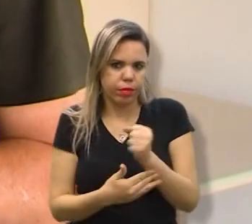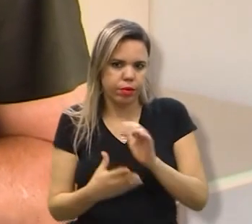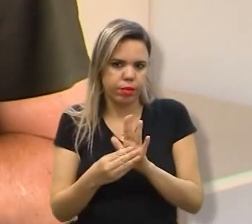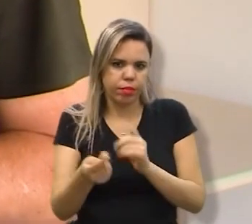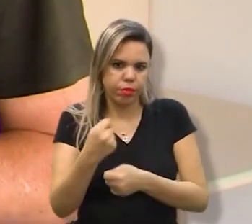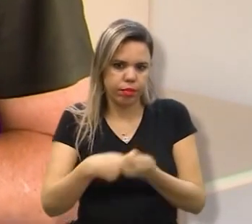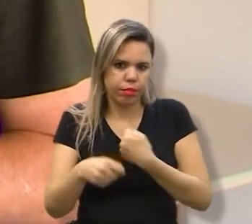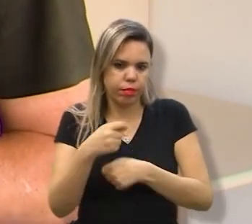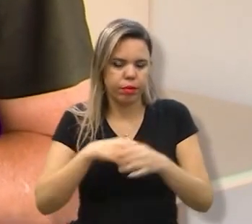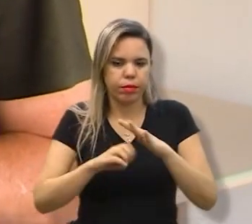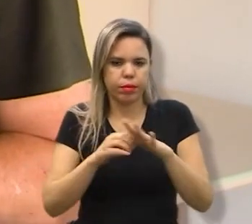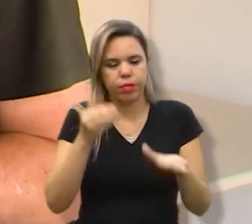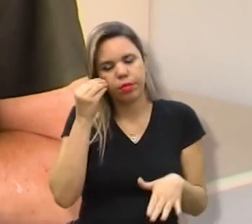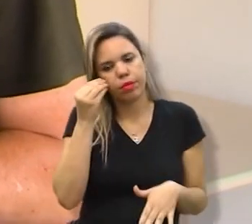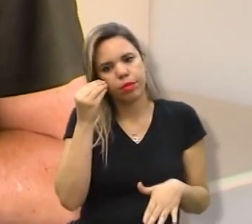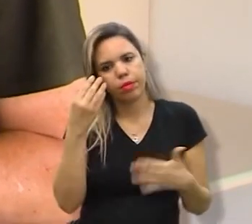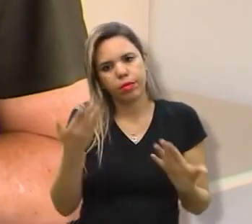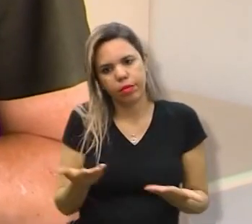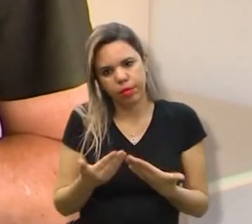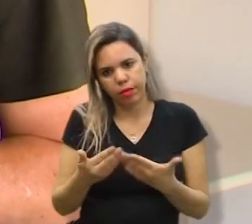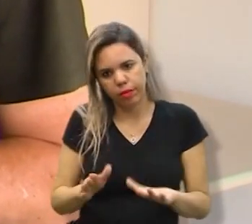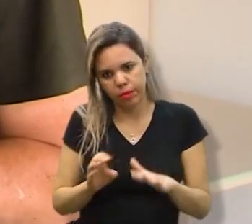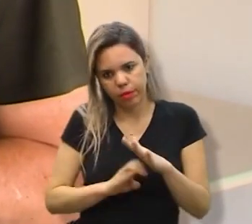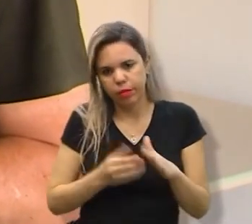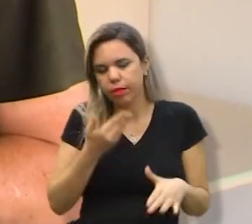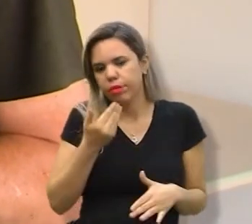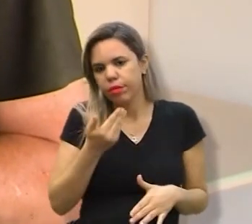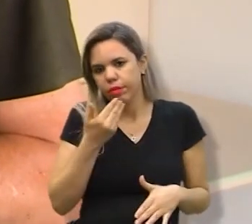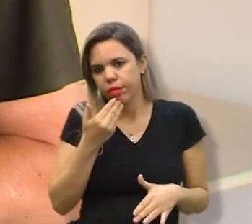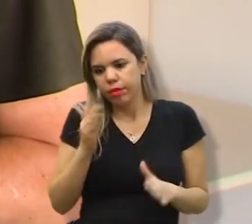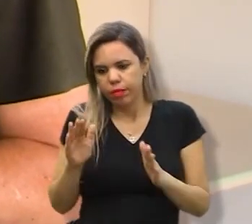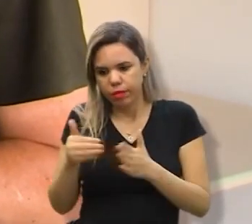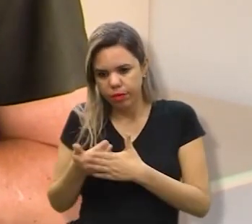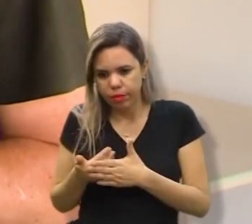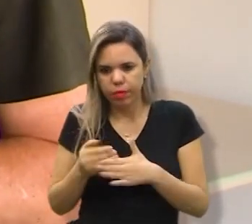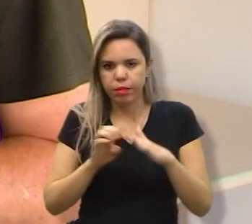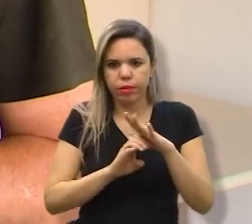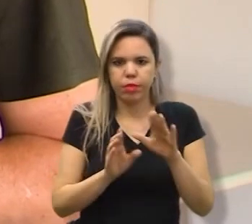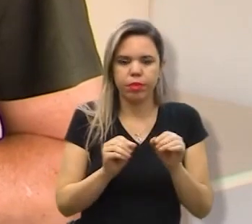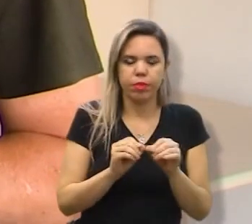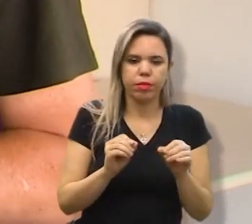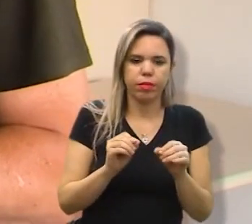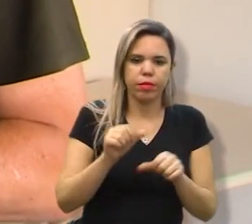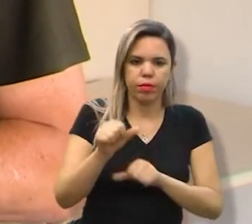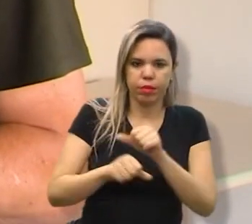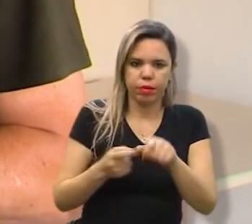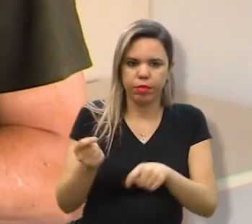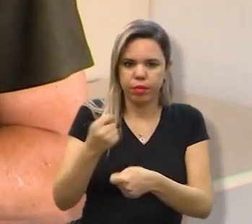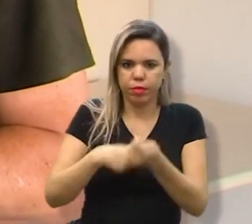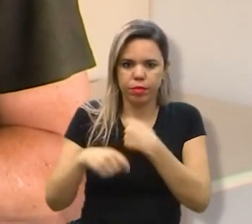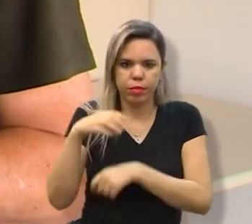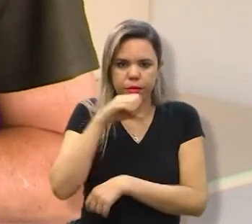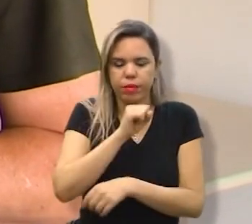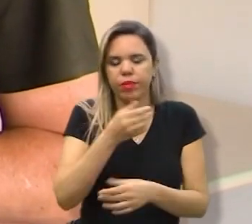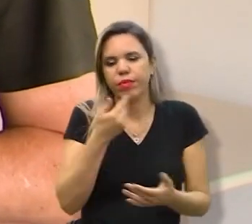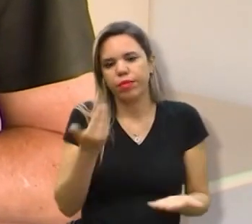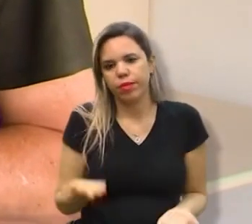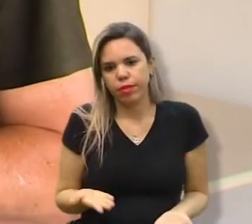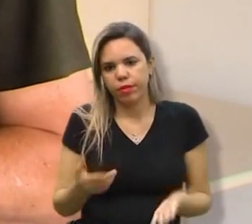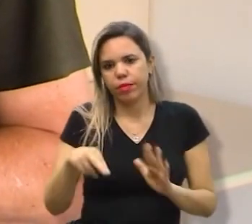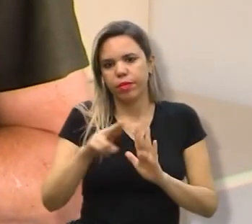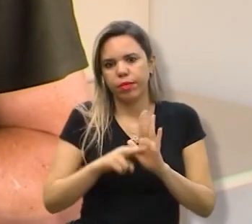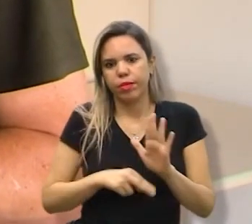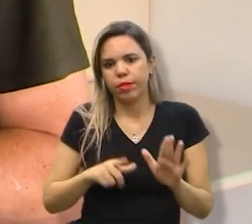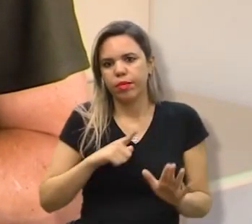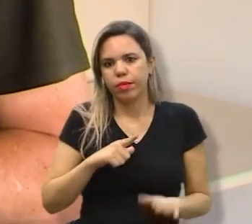início do modelo de negócio, é uma empresa teste, Então ele abre a empresa muito fácil, ele fecha a empresa muito fácil e ele muda de negócio muito fácil. Então um